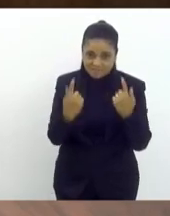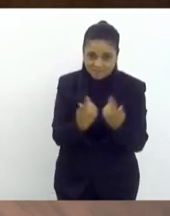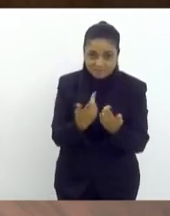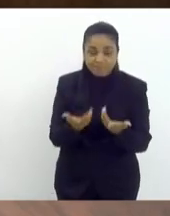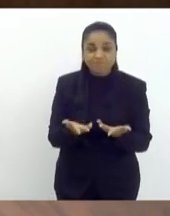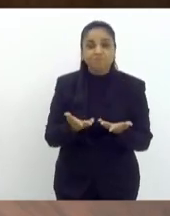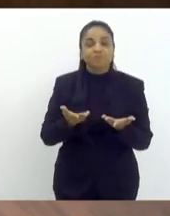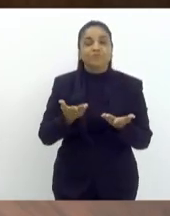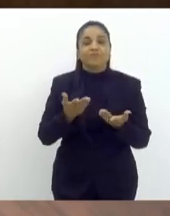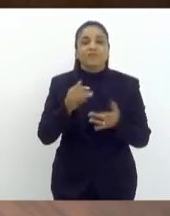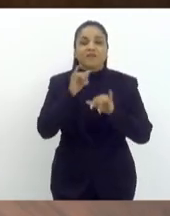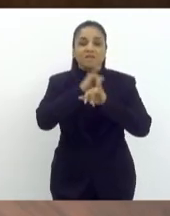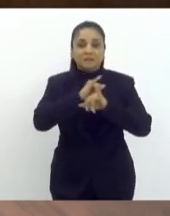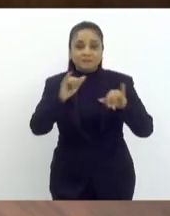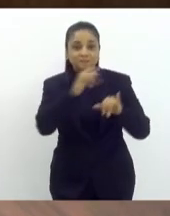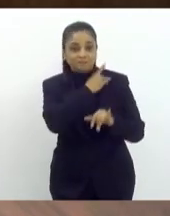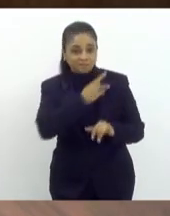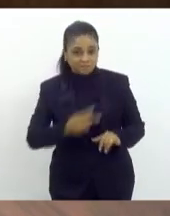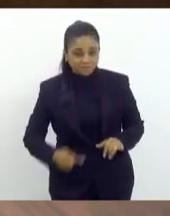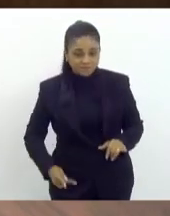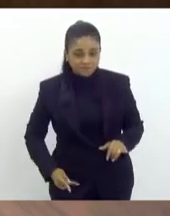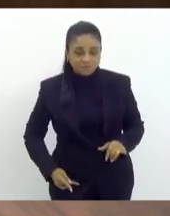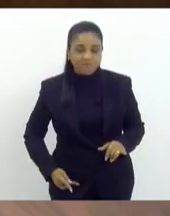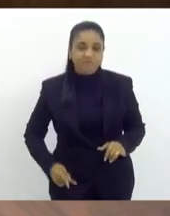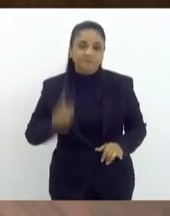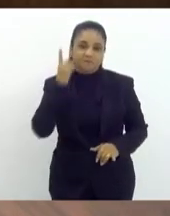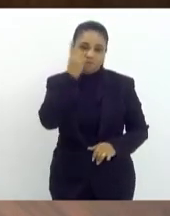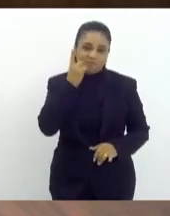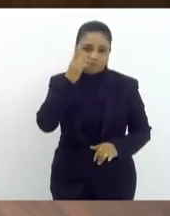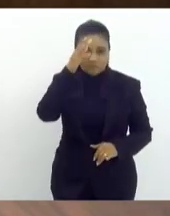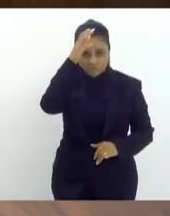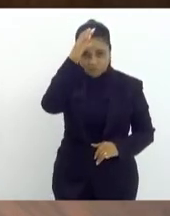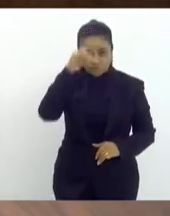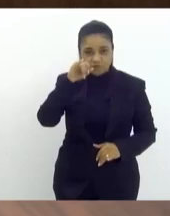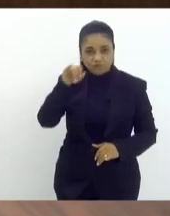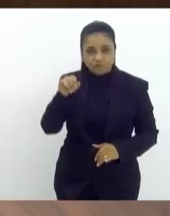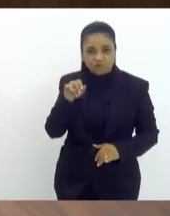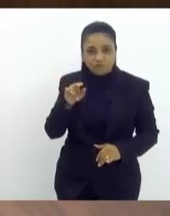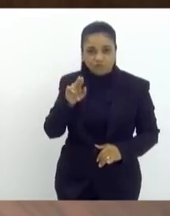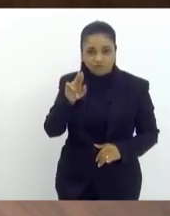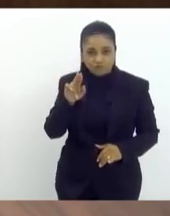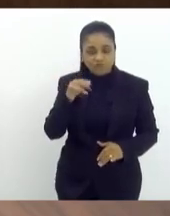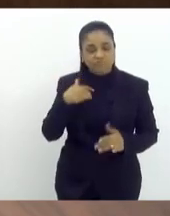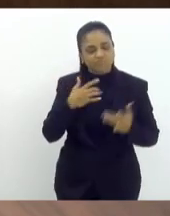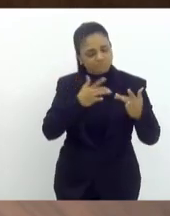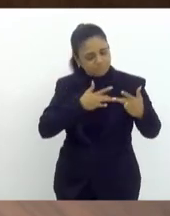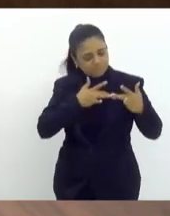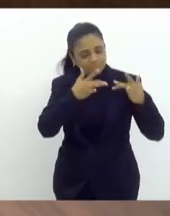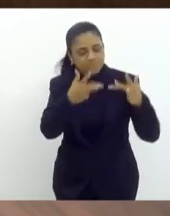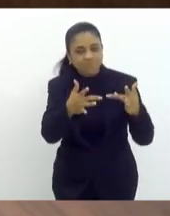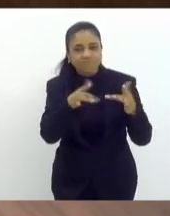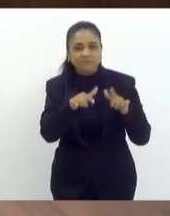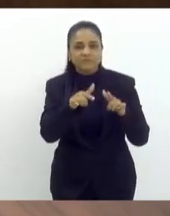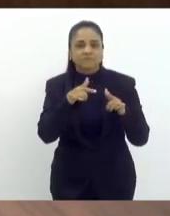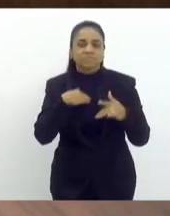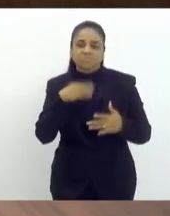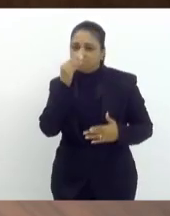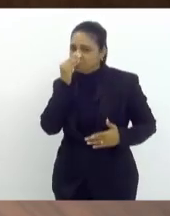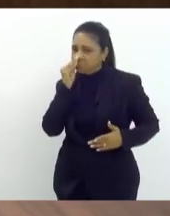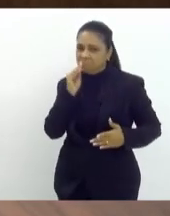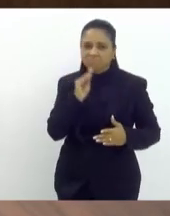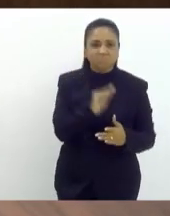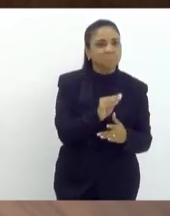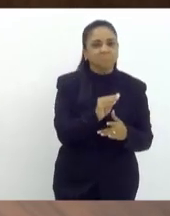senhora vossa excelência deputada tia Ju que me solidarizo e repúdio